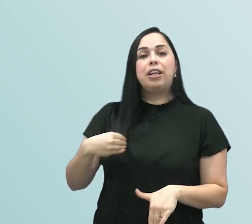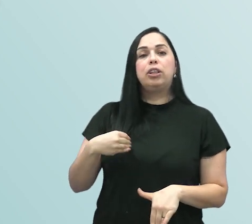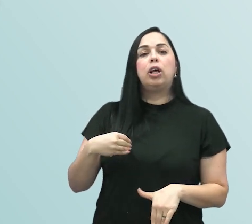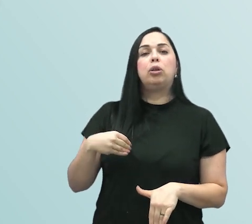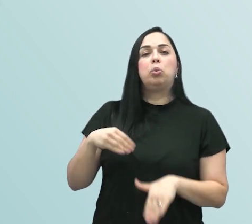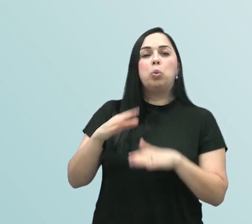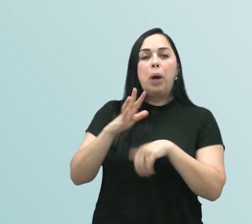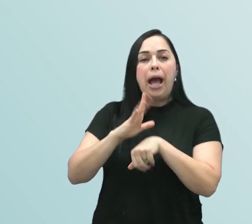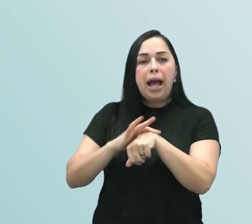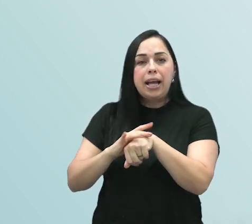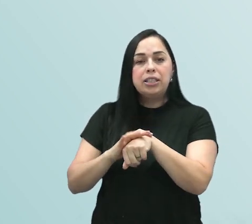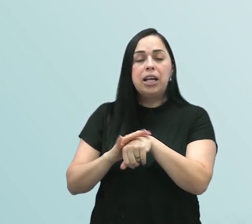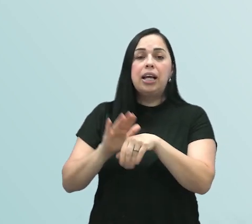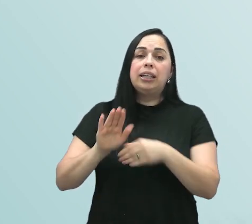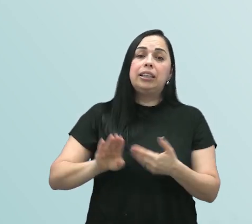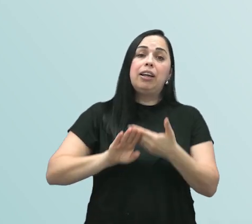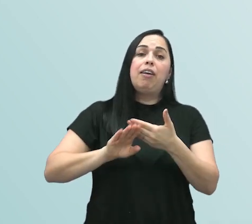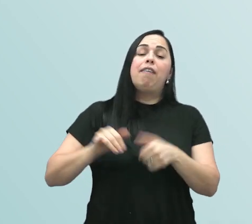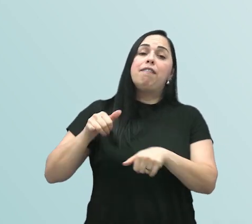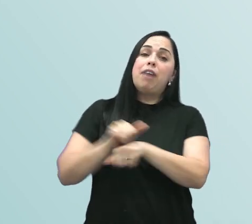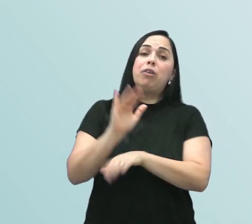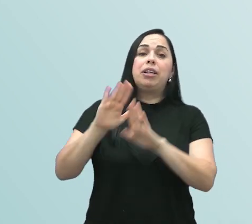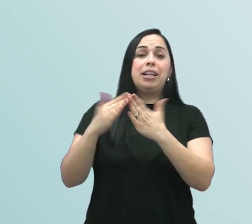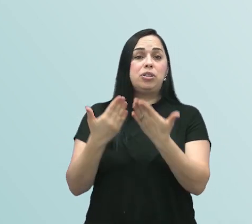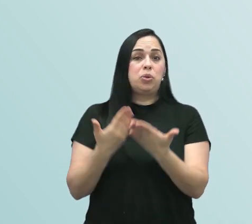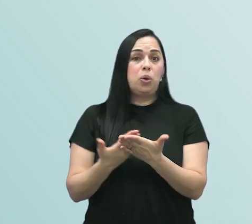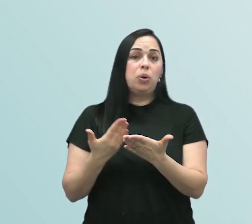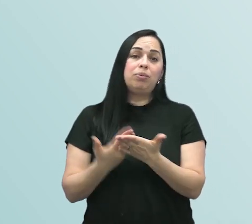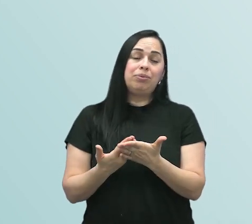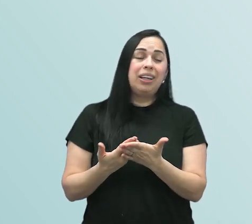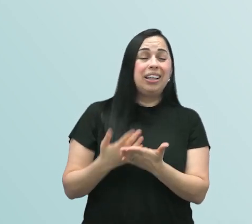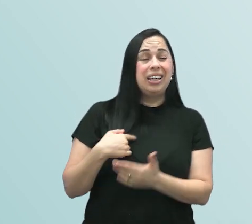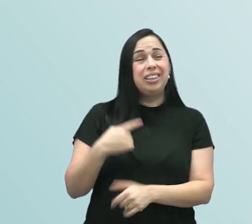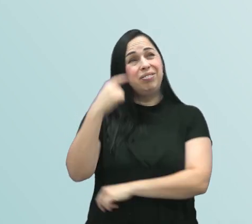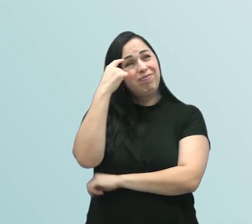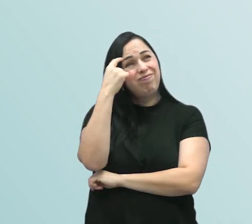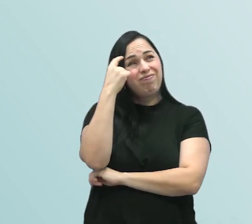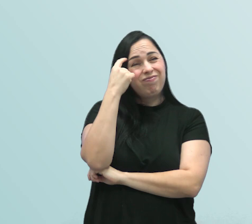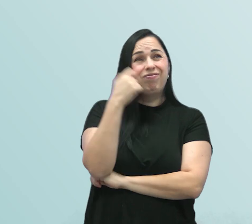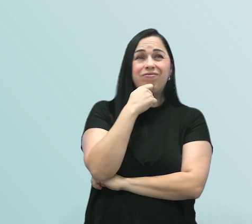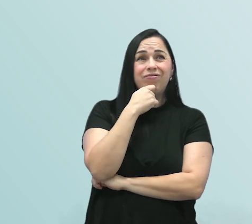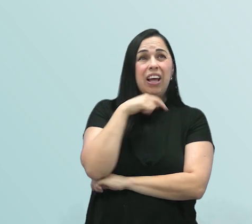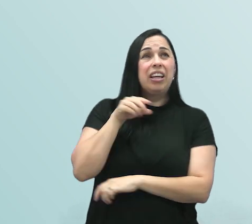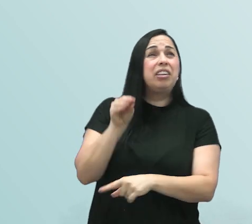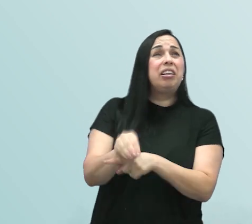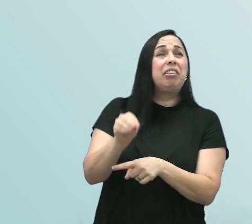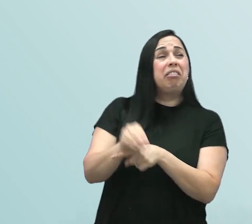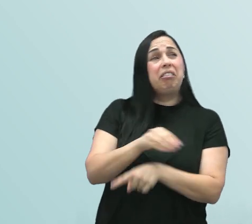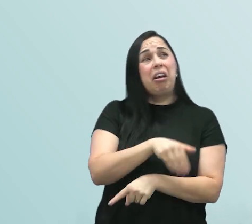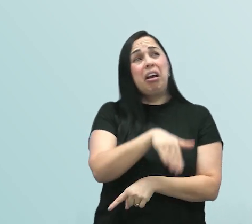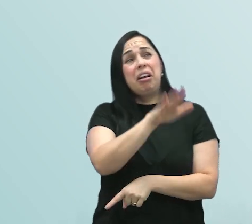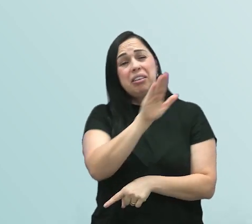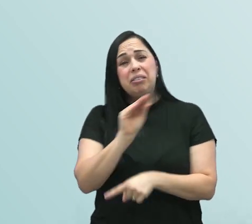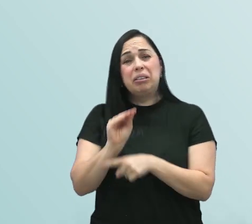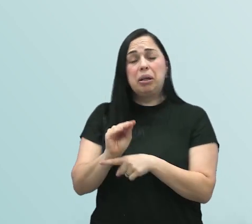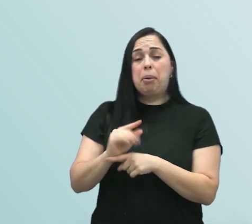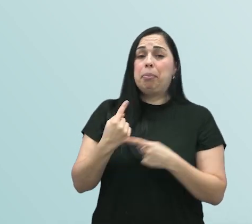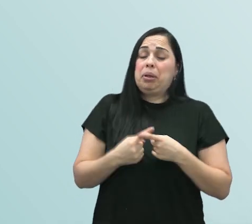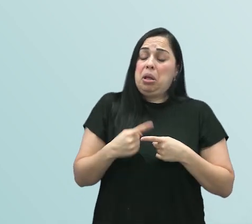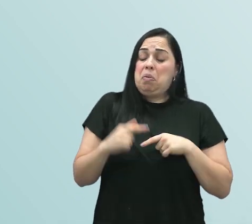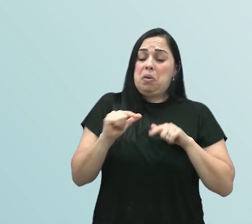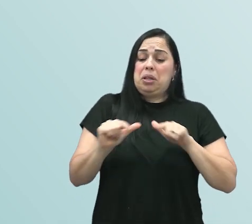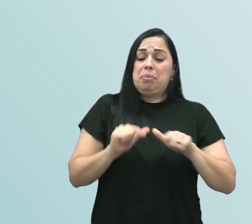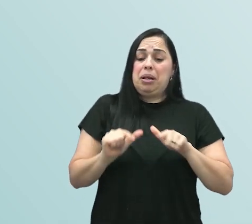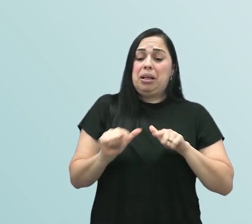doentes e às vezes precisam se afastar da escola, muitas vezes de última hora é difícil a gente pensar em como alguém poderia ajudar quando eu